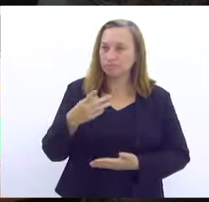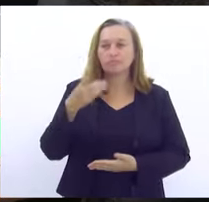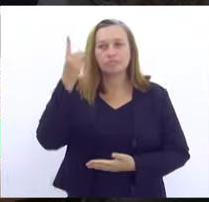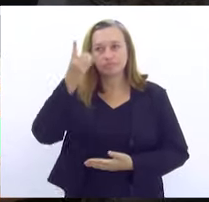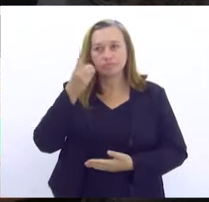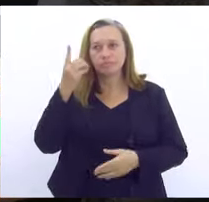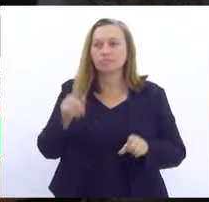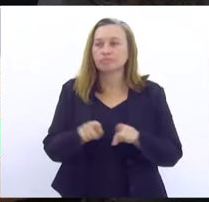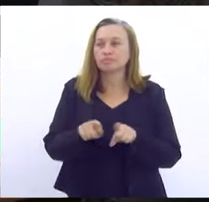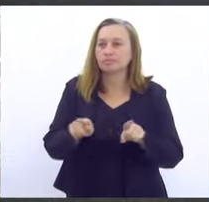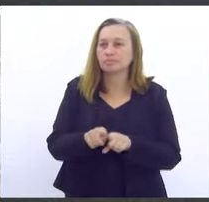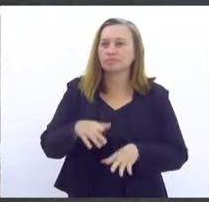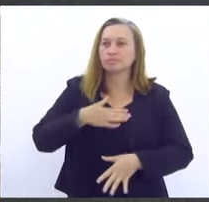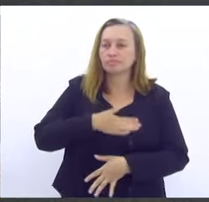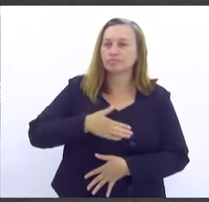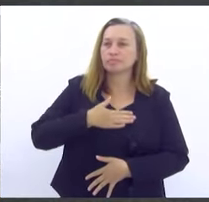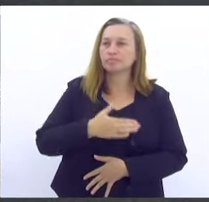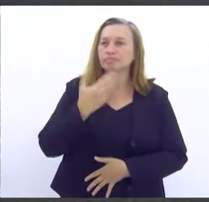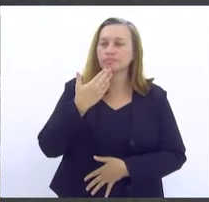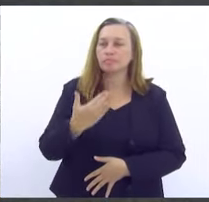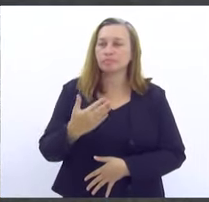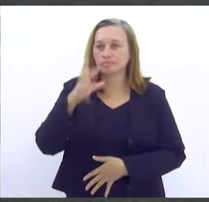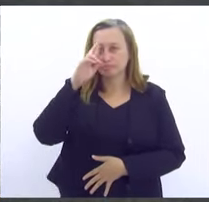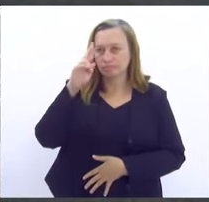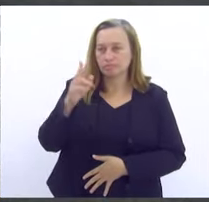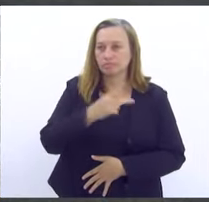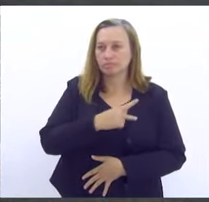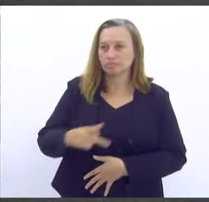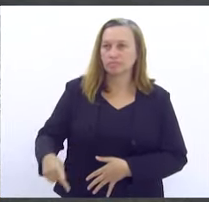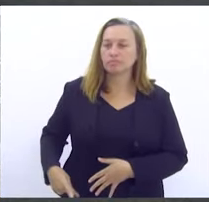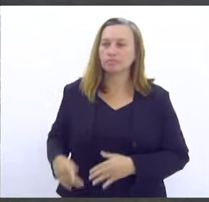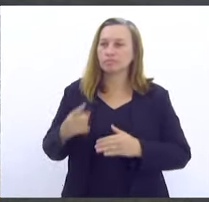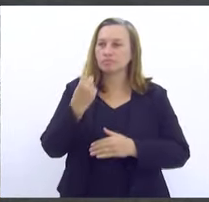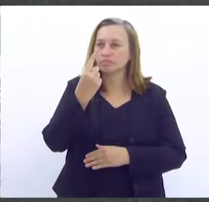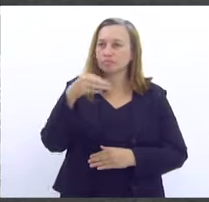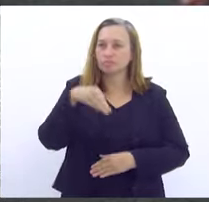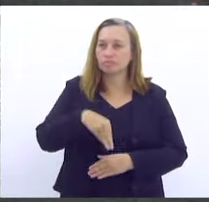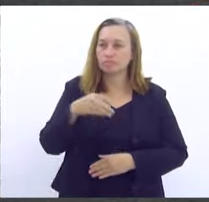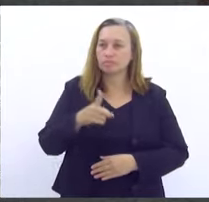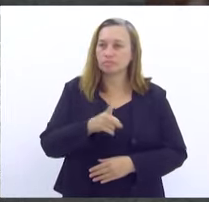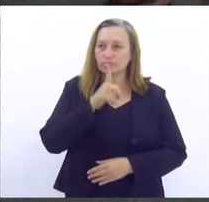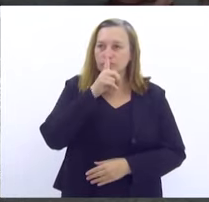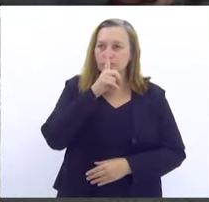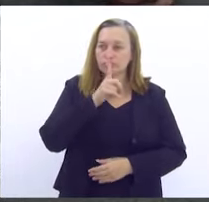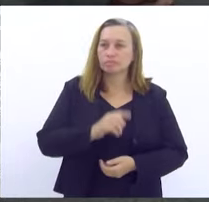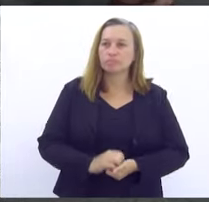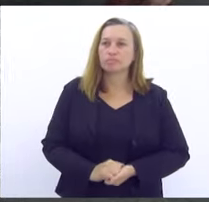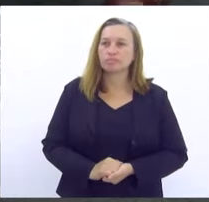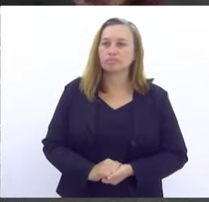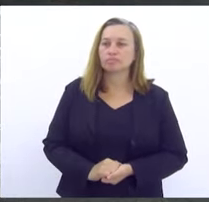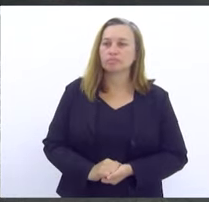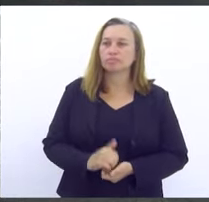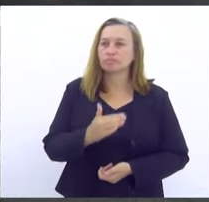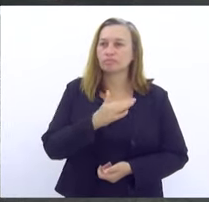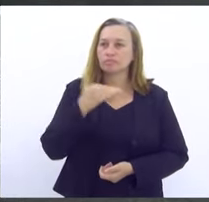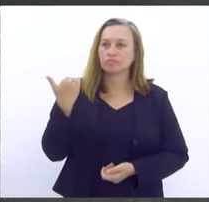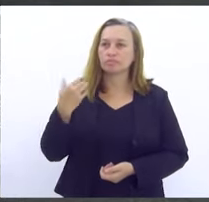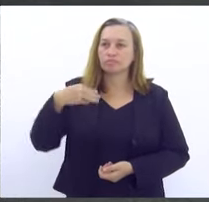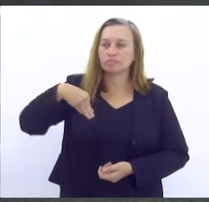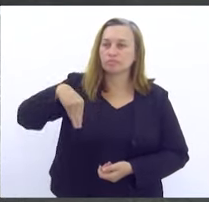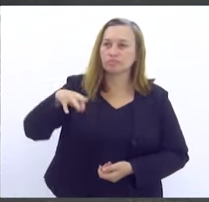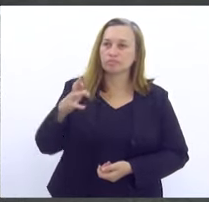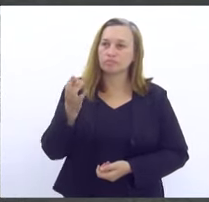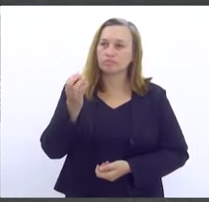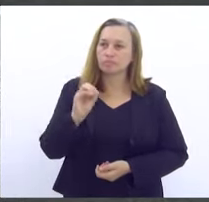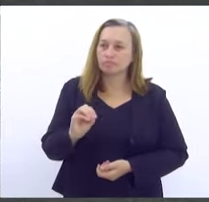de solicitar a Vossa Excelência um minuto de silêncio pelo falecimento do Marco Antônio.